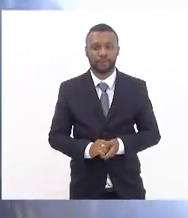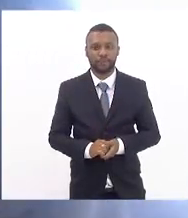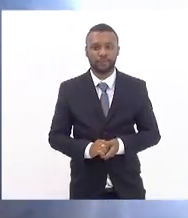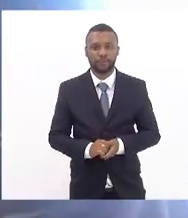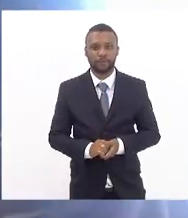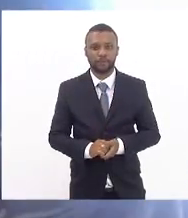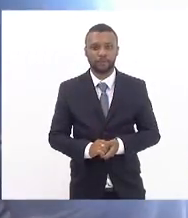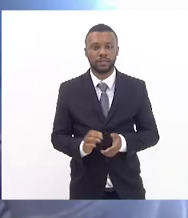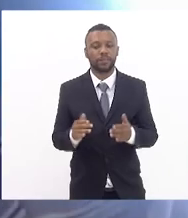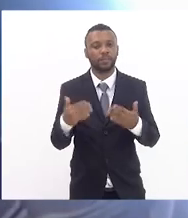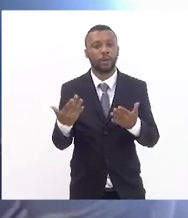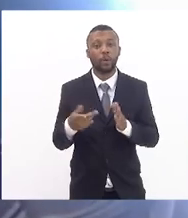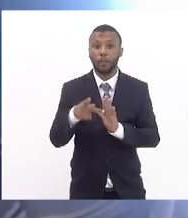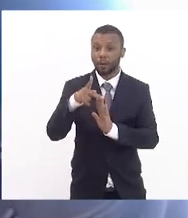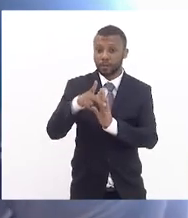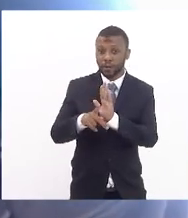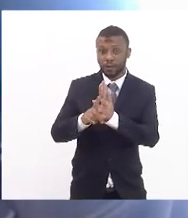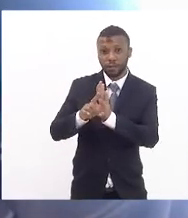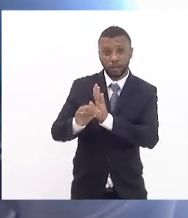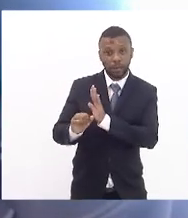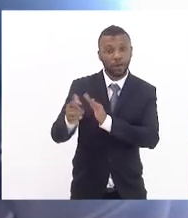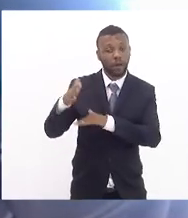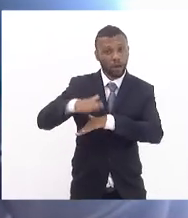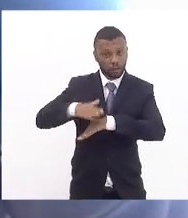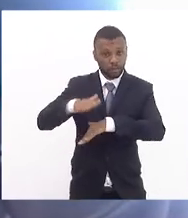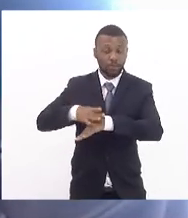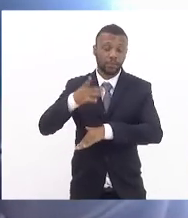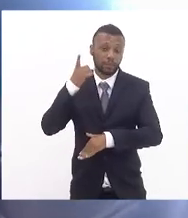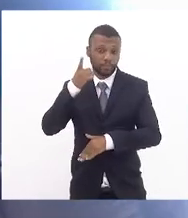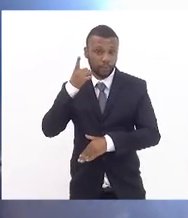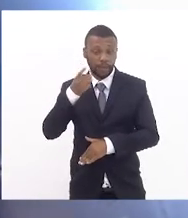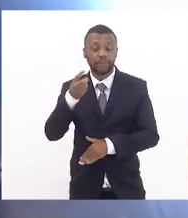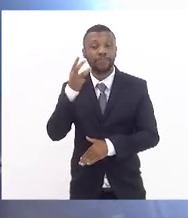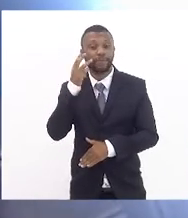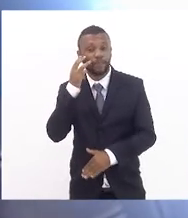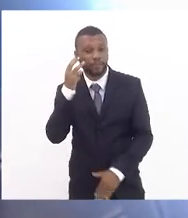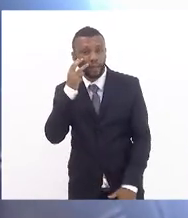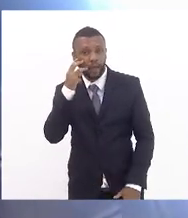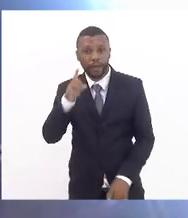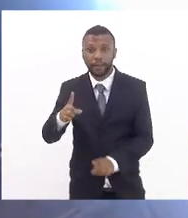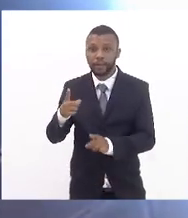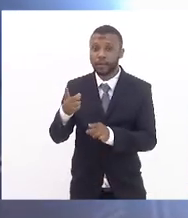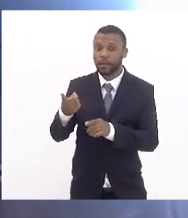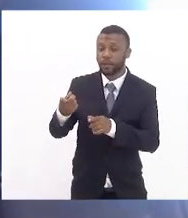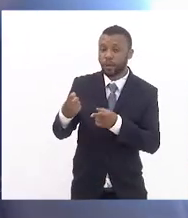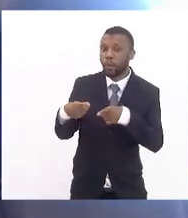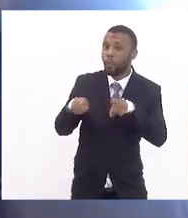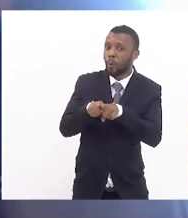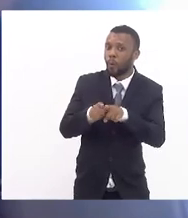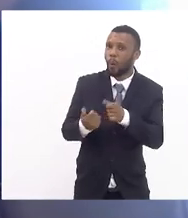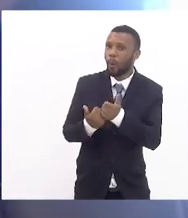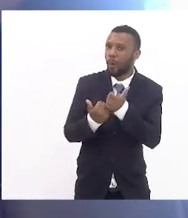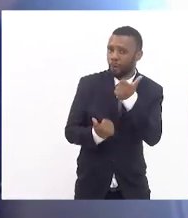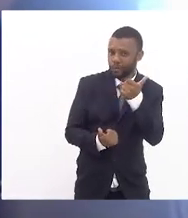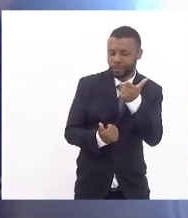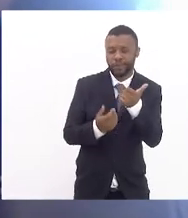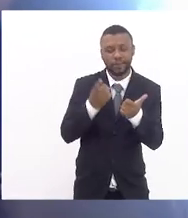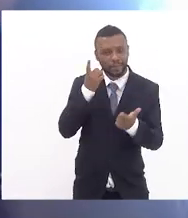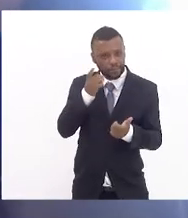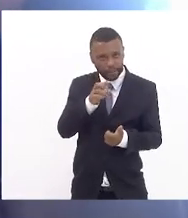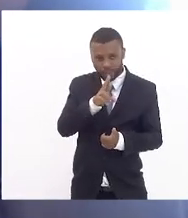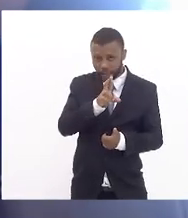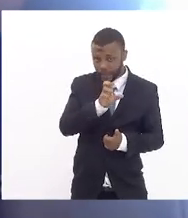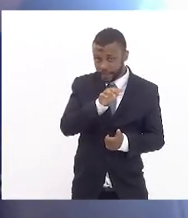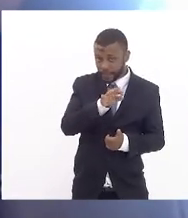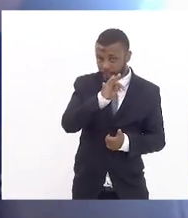Então, o projeto de autoria do deputado Valdeque Carneiro, com coautoria da deputada Renata Souza e deputado Flávio Serafini, é